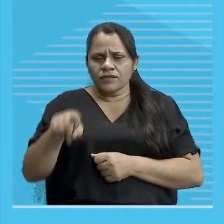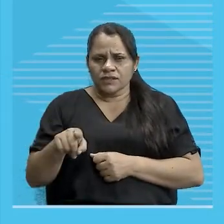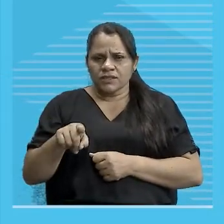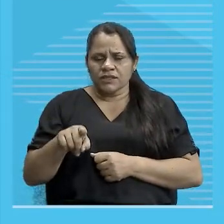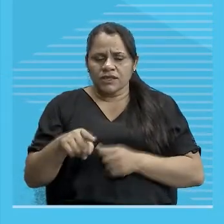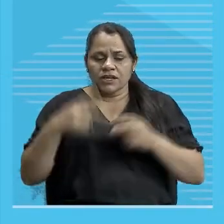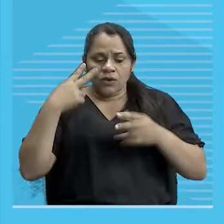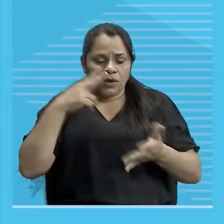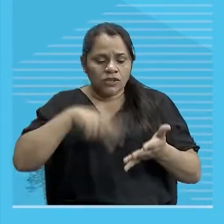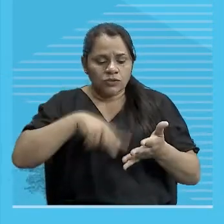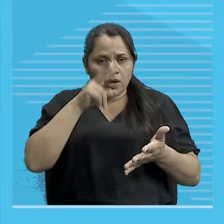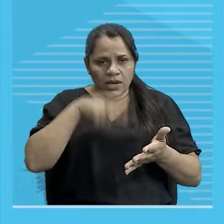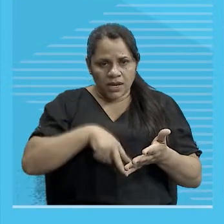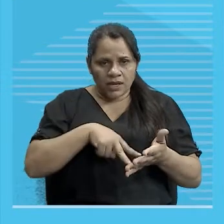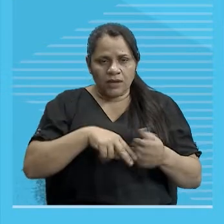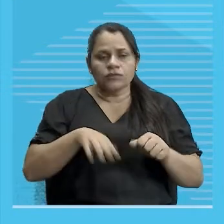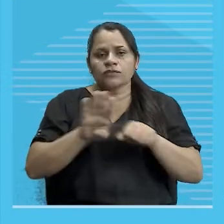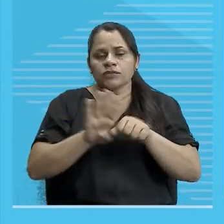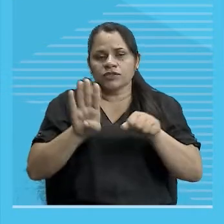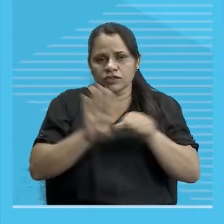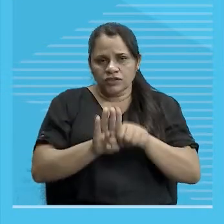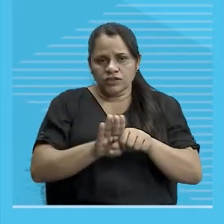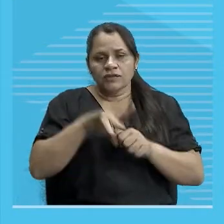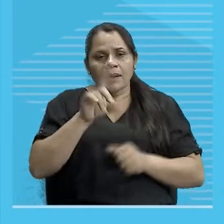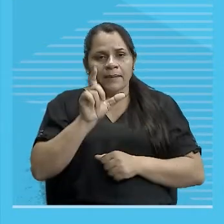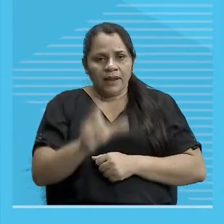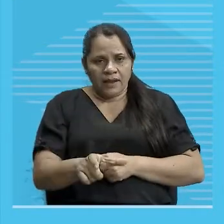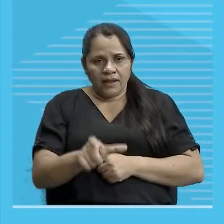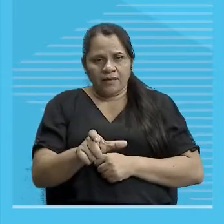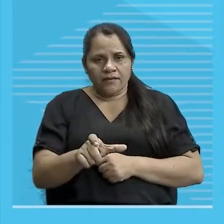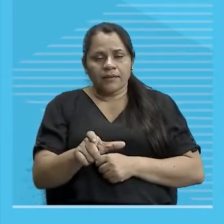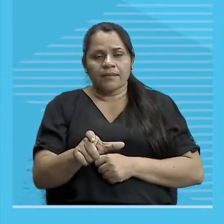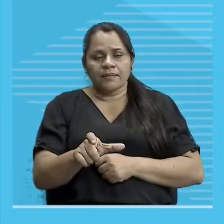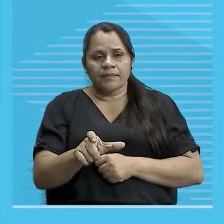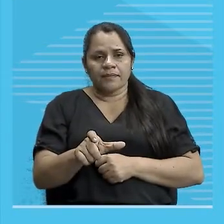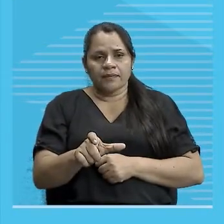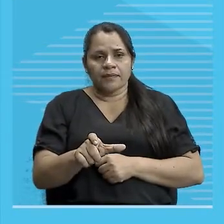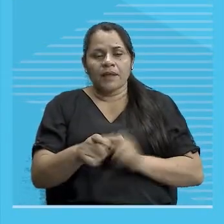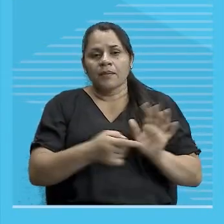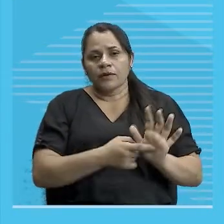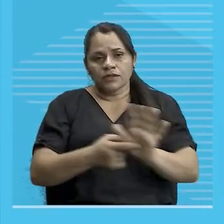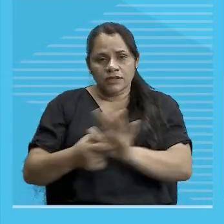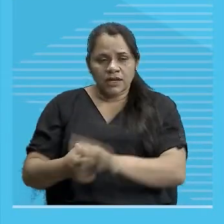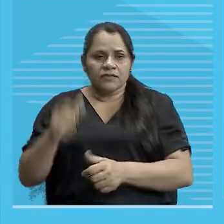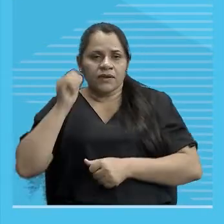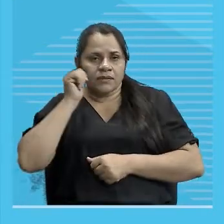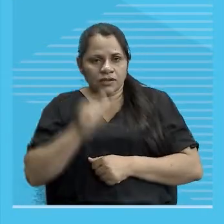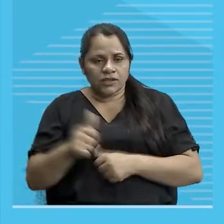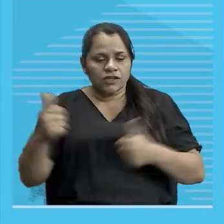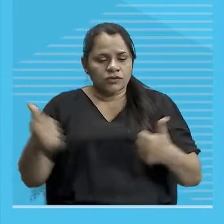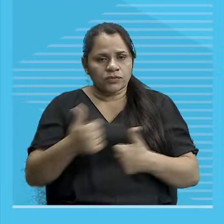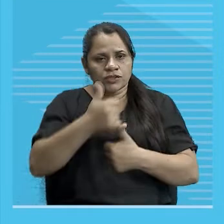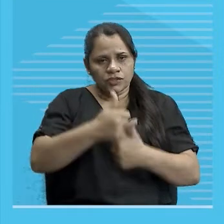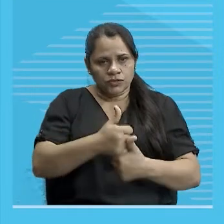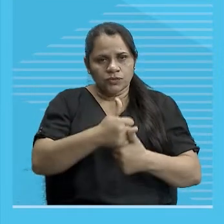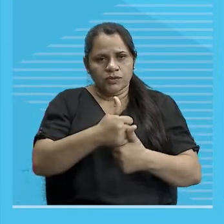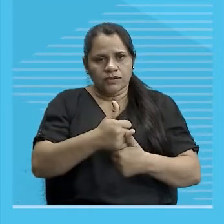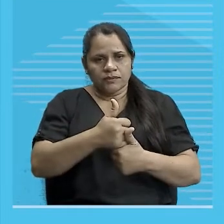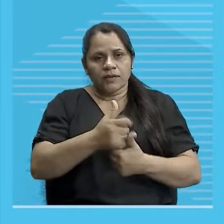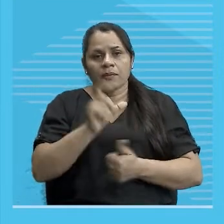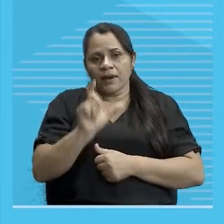substantivo feminino presente no termo regido ou subordinado, substituí-lo por uma palavra masculina